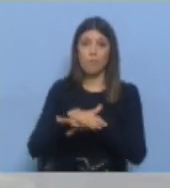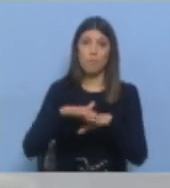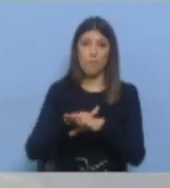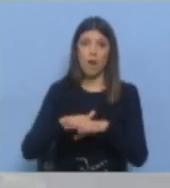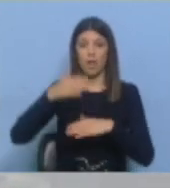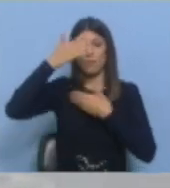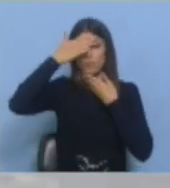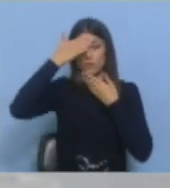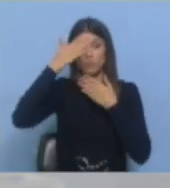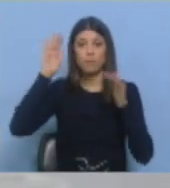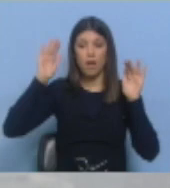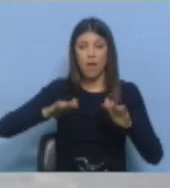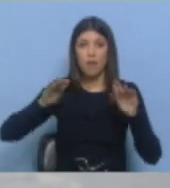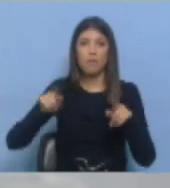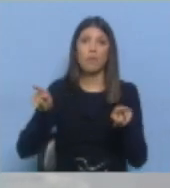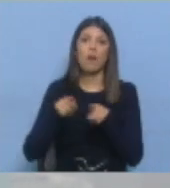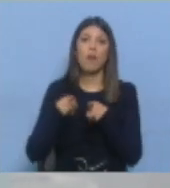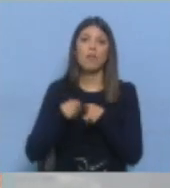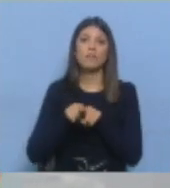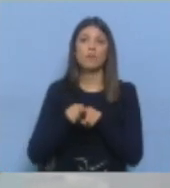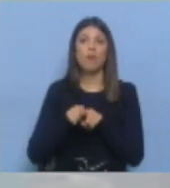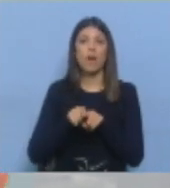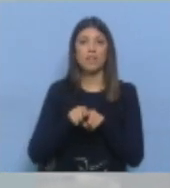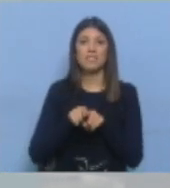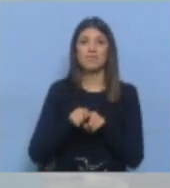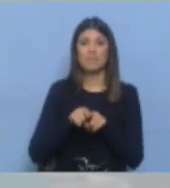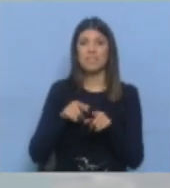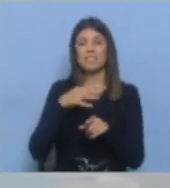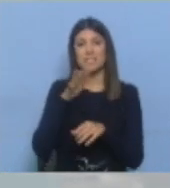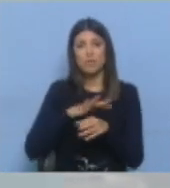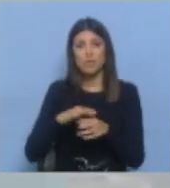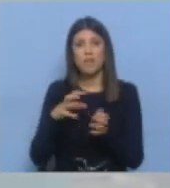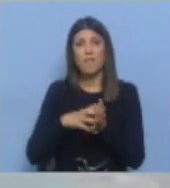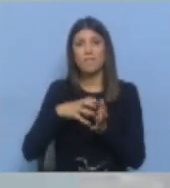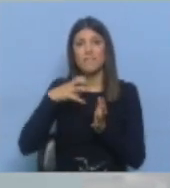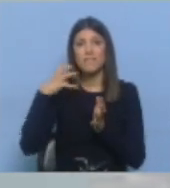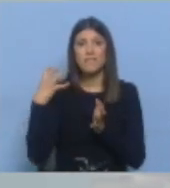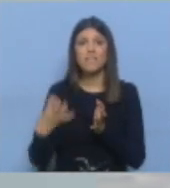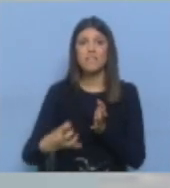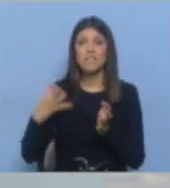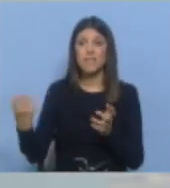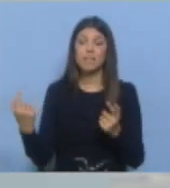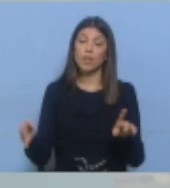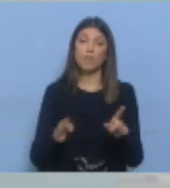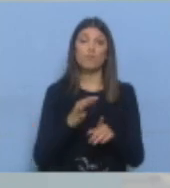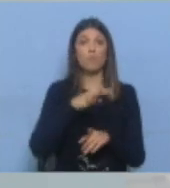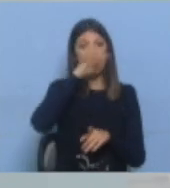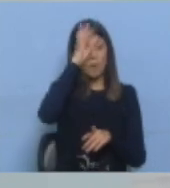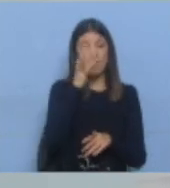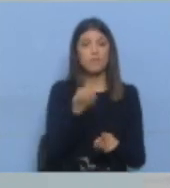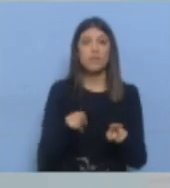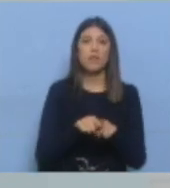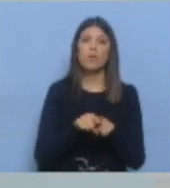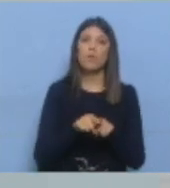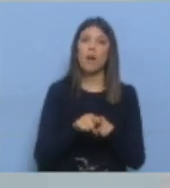vive ainda hoje. Portanto, isso é mesmo, ele é um Papa também de gestos que marcam, que ficam na